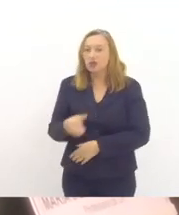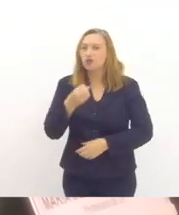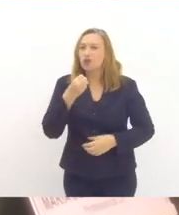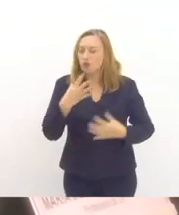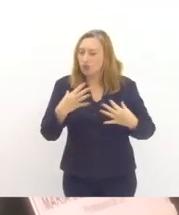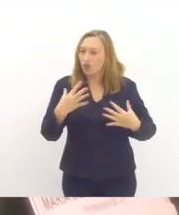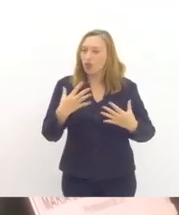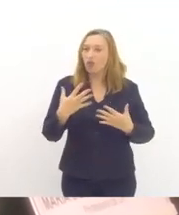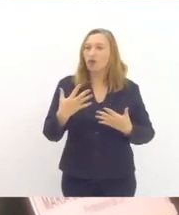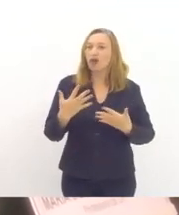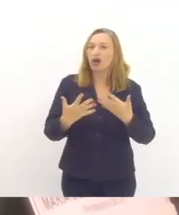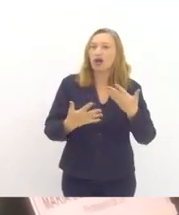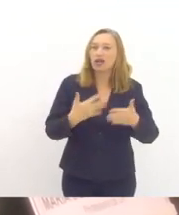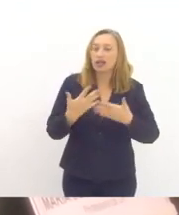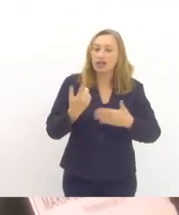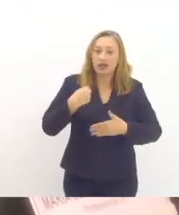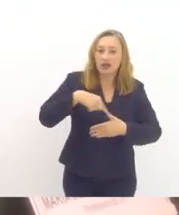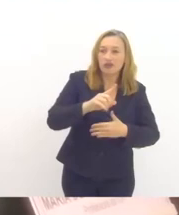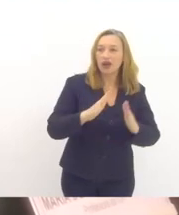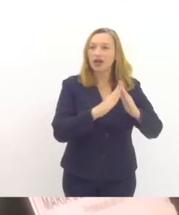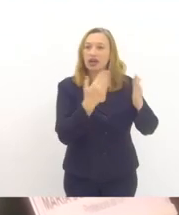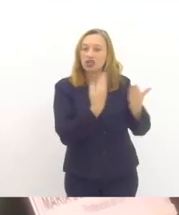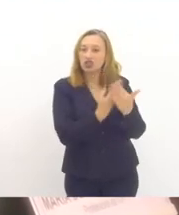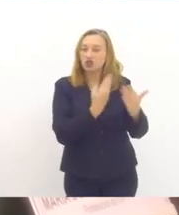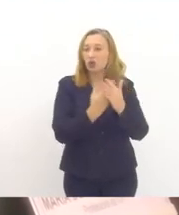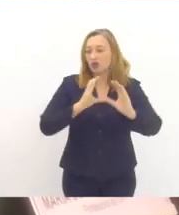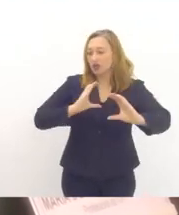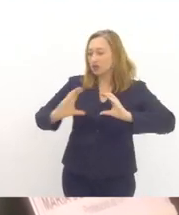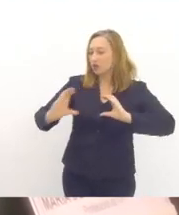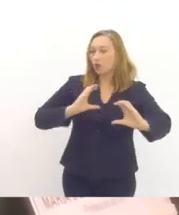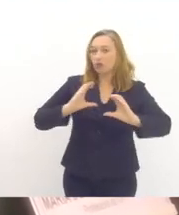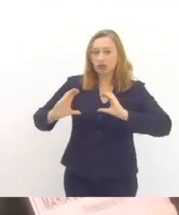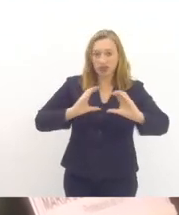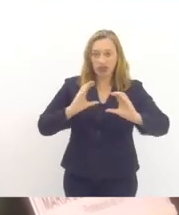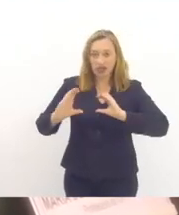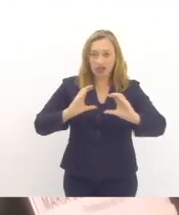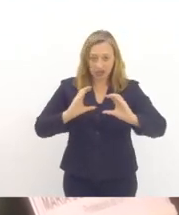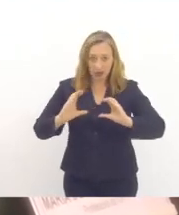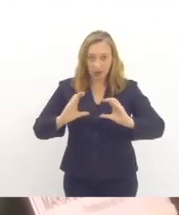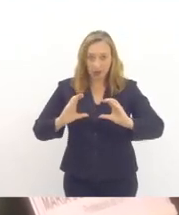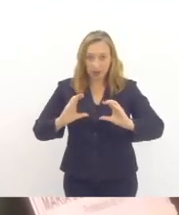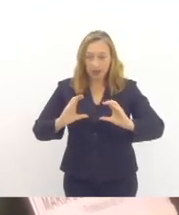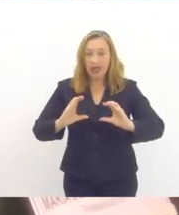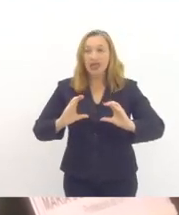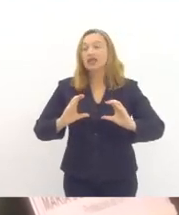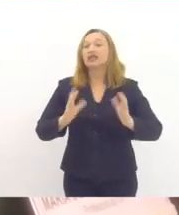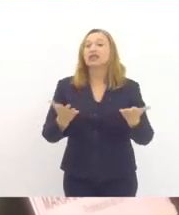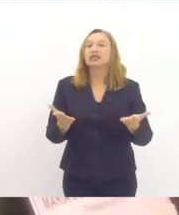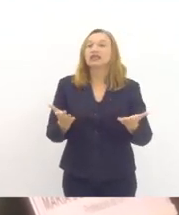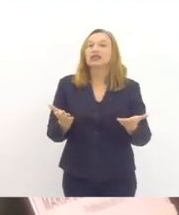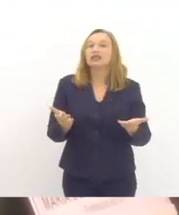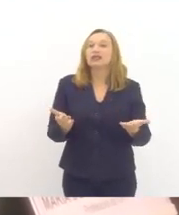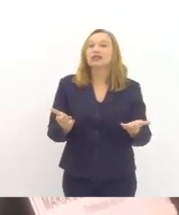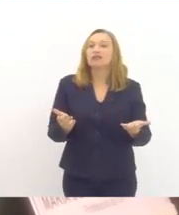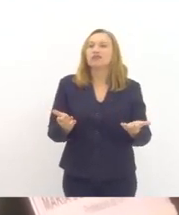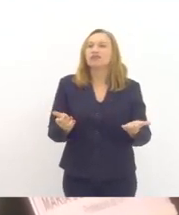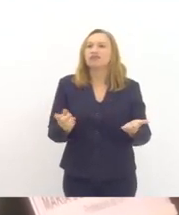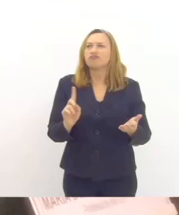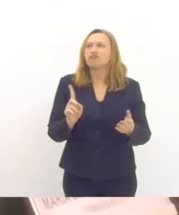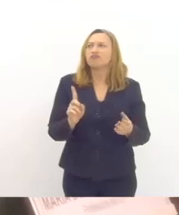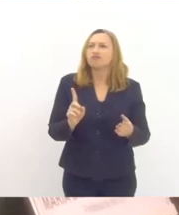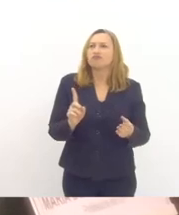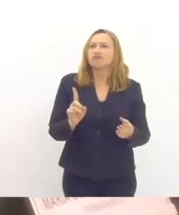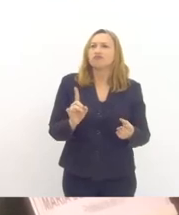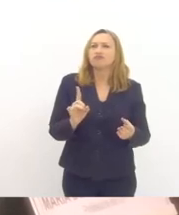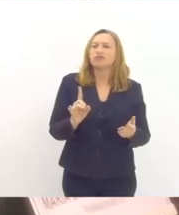vontade, vão às escolas fazer essa intermediação, uma intermediação que necessariamente não passa